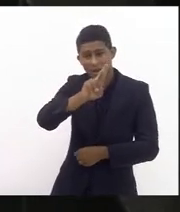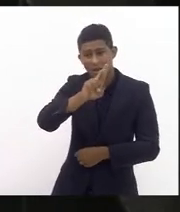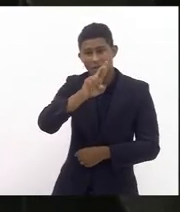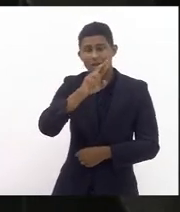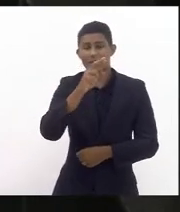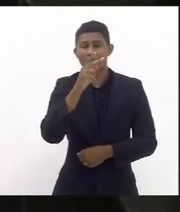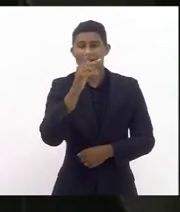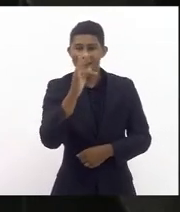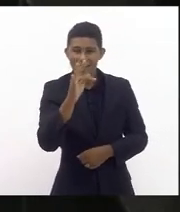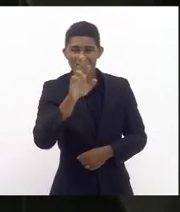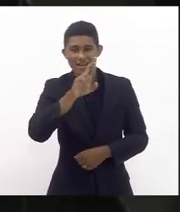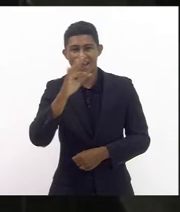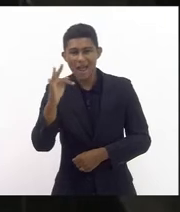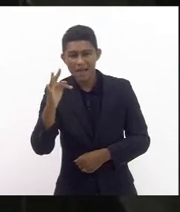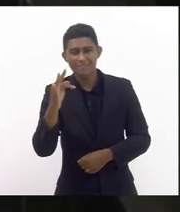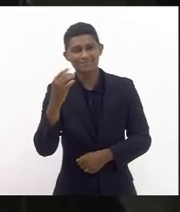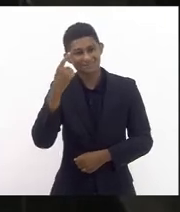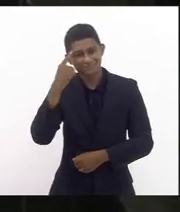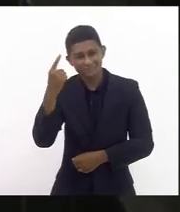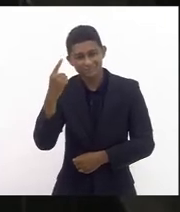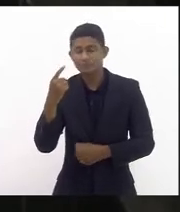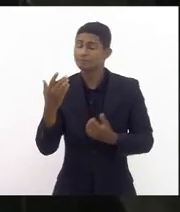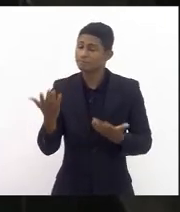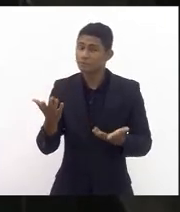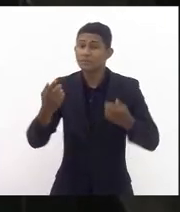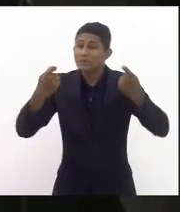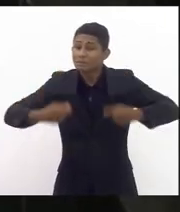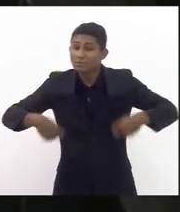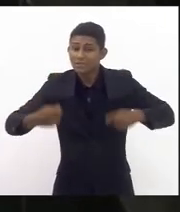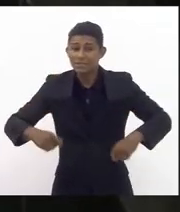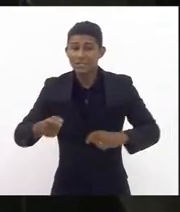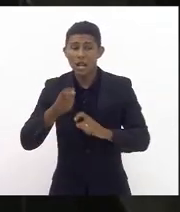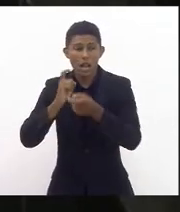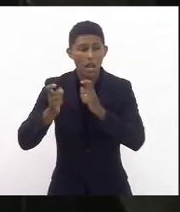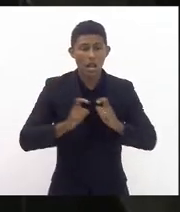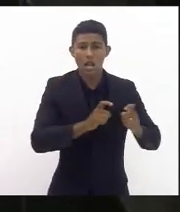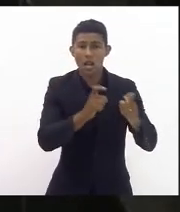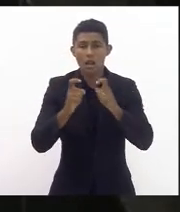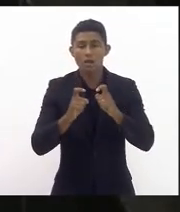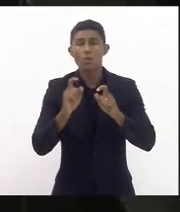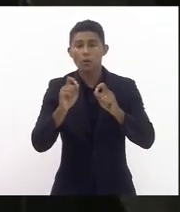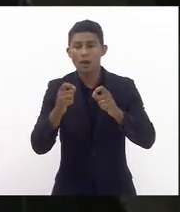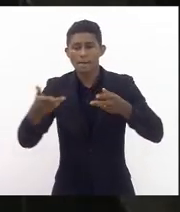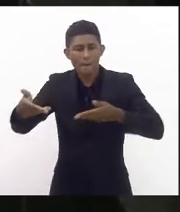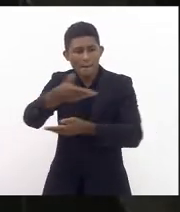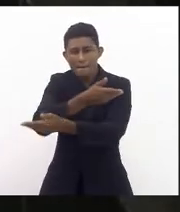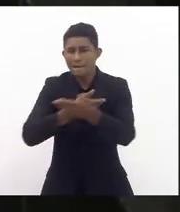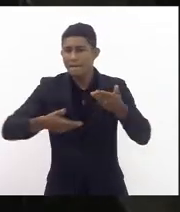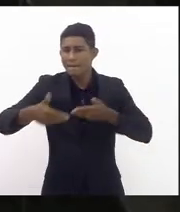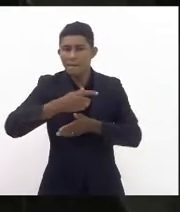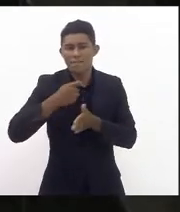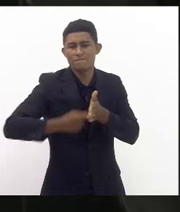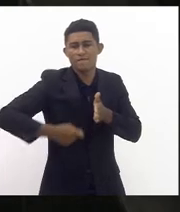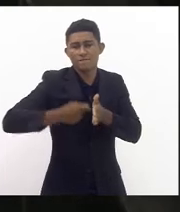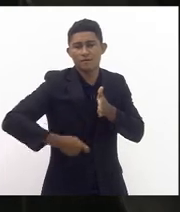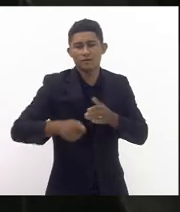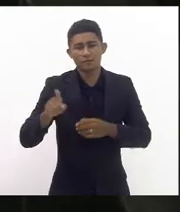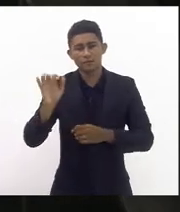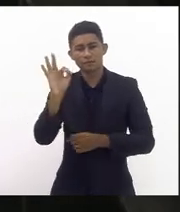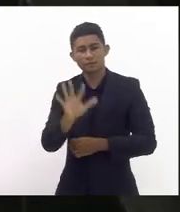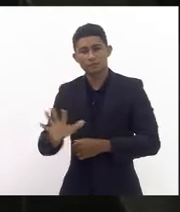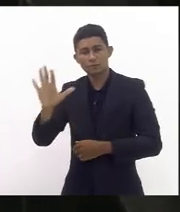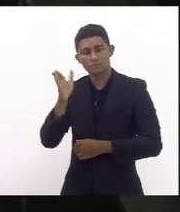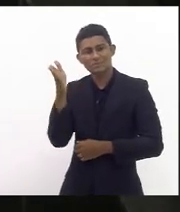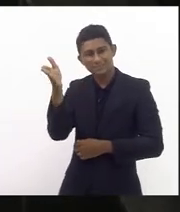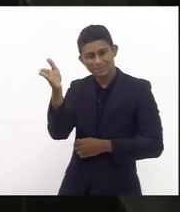estar discutindo um conceito de colaboração interfederativa fiscal. Isso sim, de que maneira um ente federativo como a